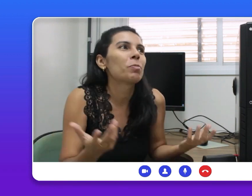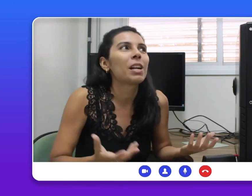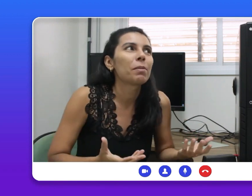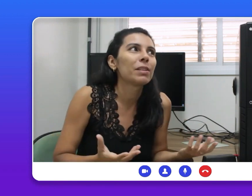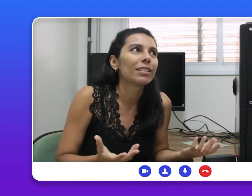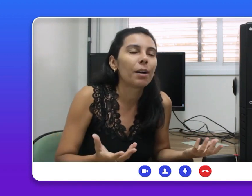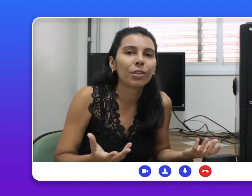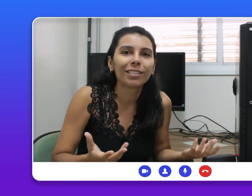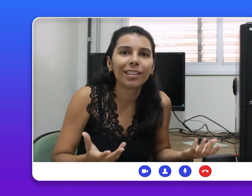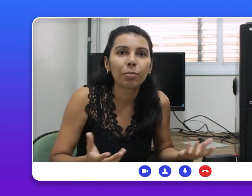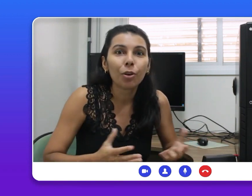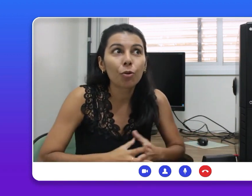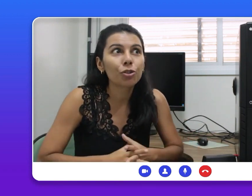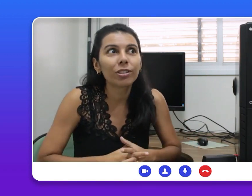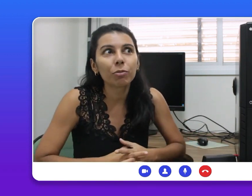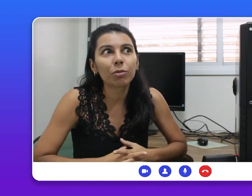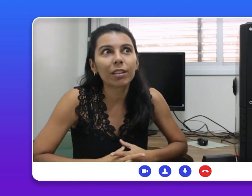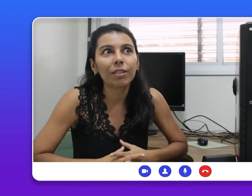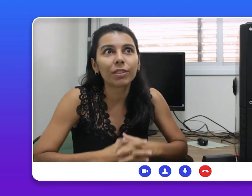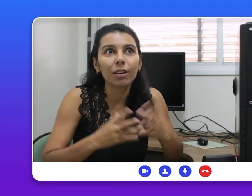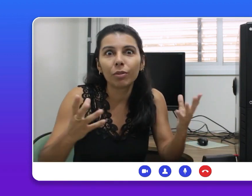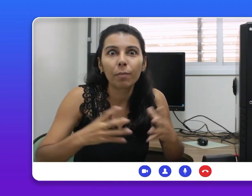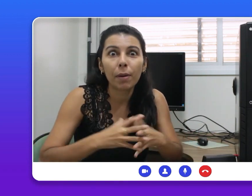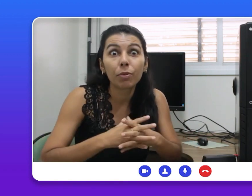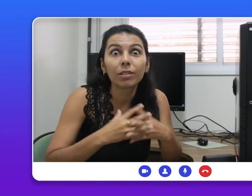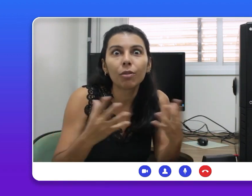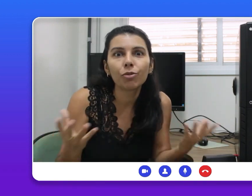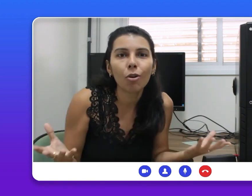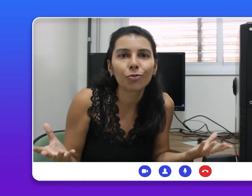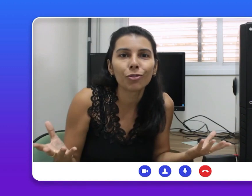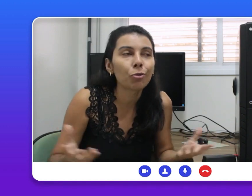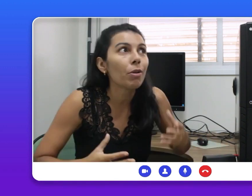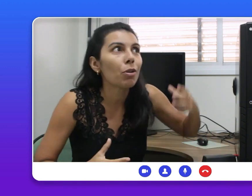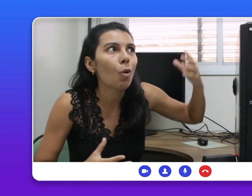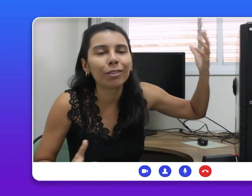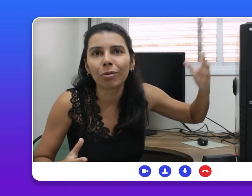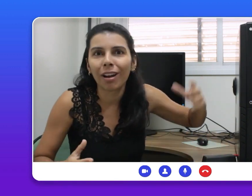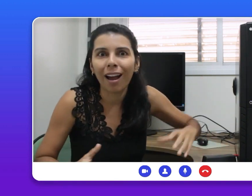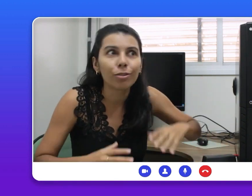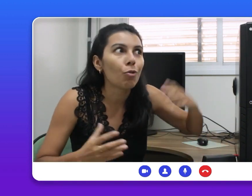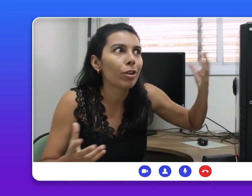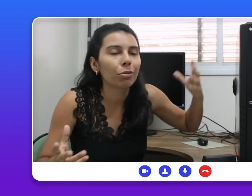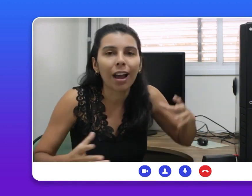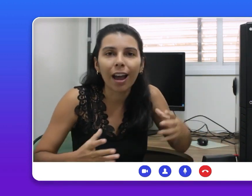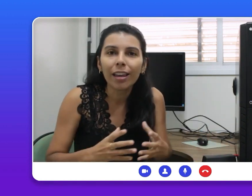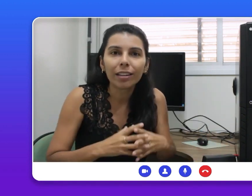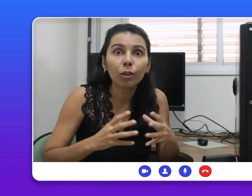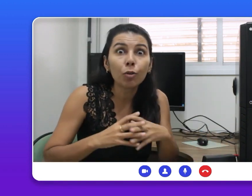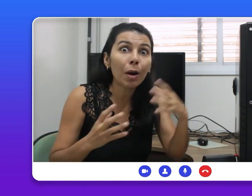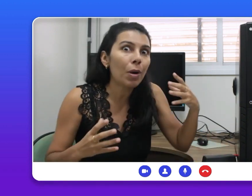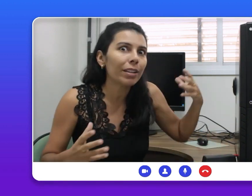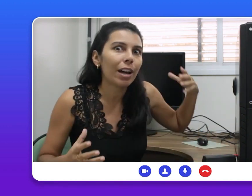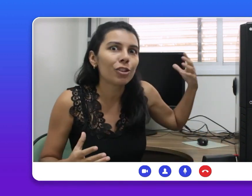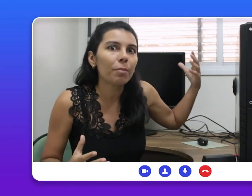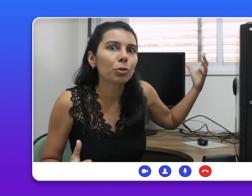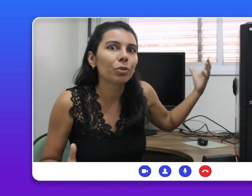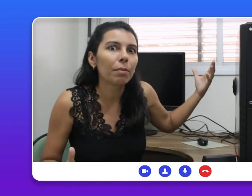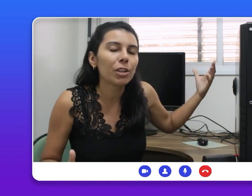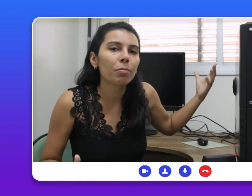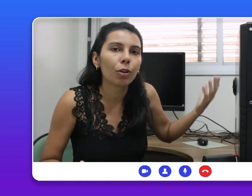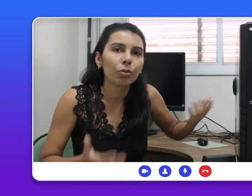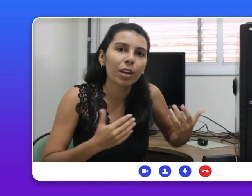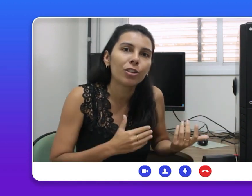ponto de chegada. Na verdade, é um ponto eterno de transição, porque essas tecnologias que nós fazemos uso hoje em dia, elas vão